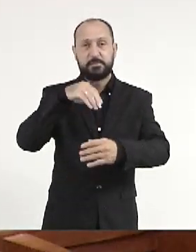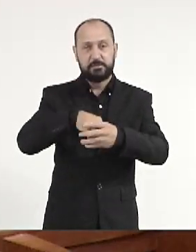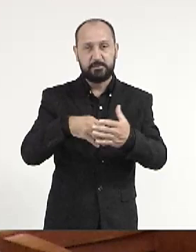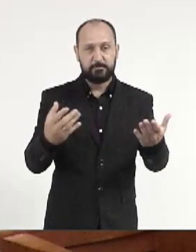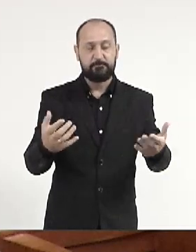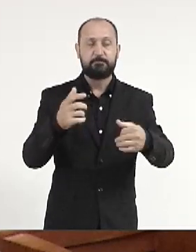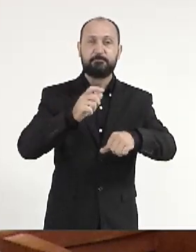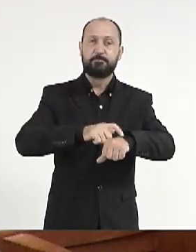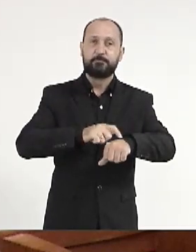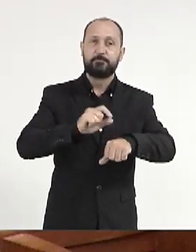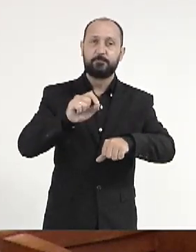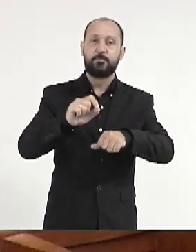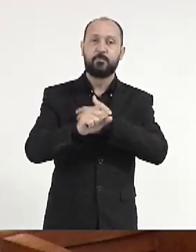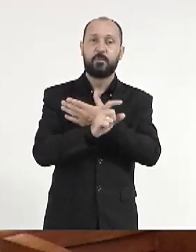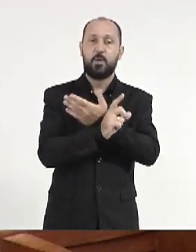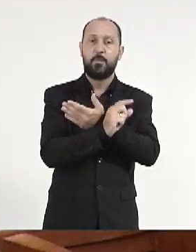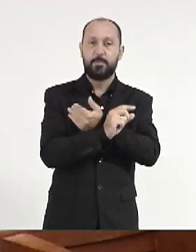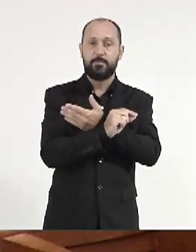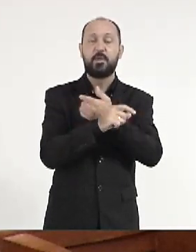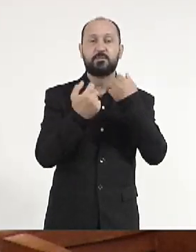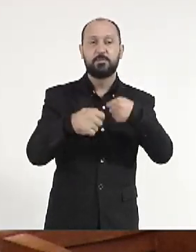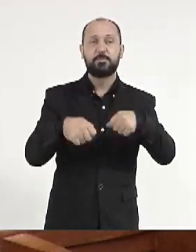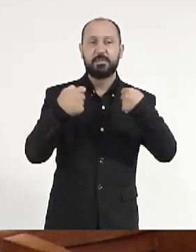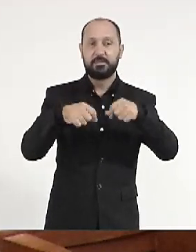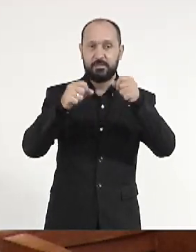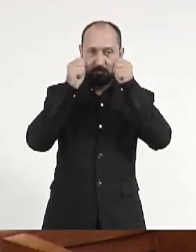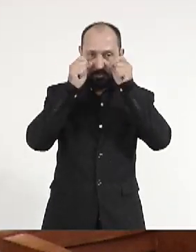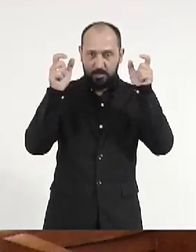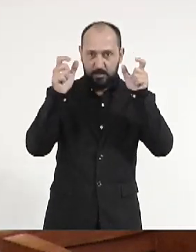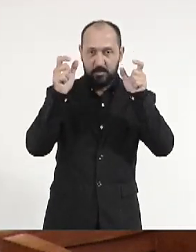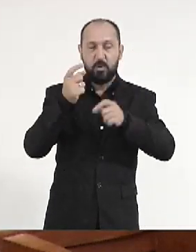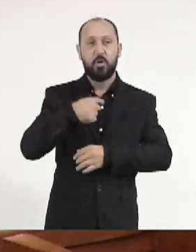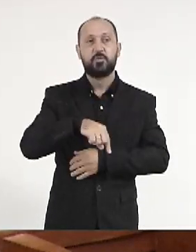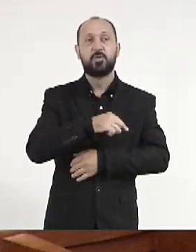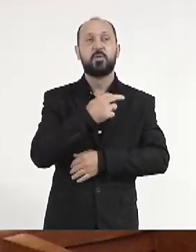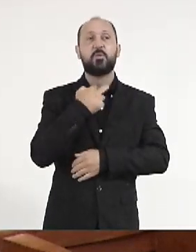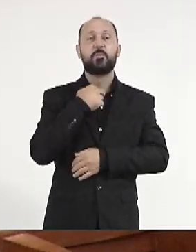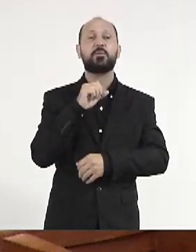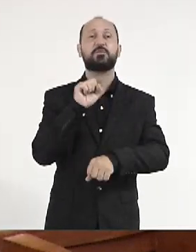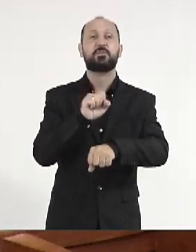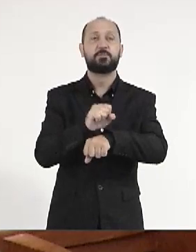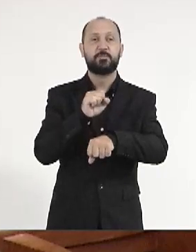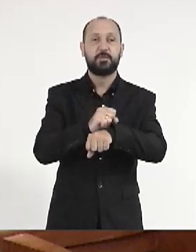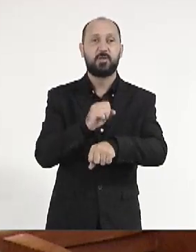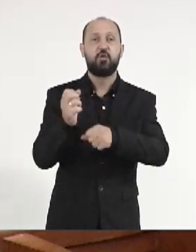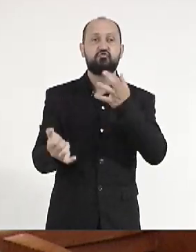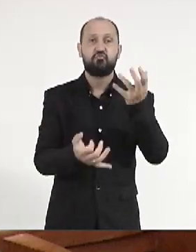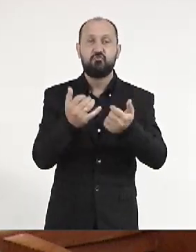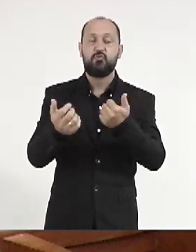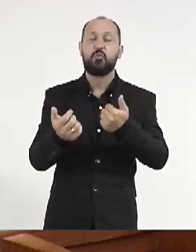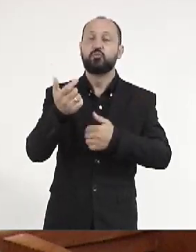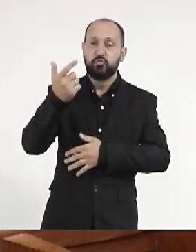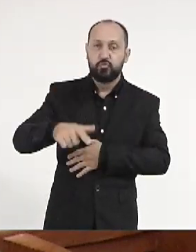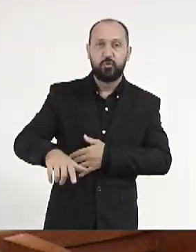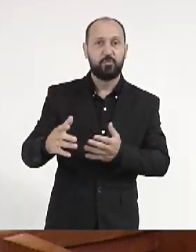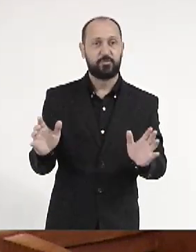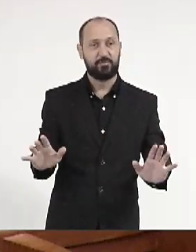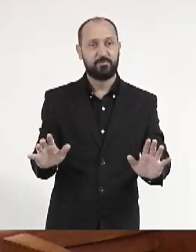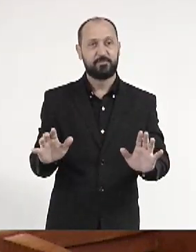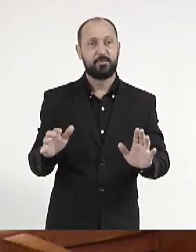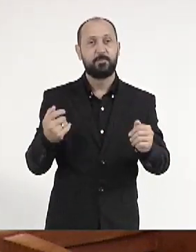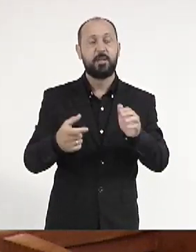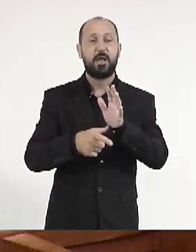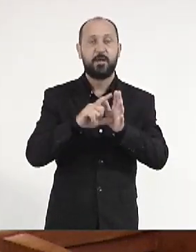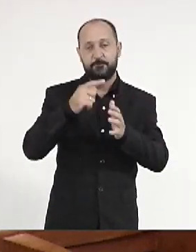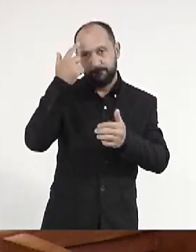a situação no Pantanal merece uma atenção, mas nós não podemos esperar que o fogo chegue novamente. É preciso que a gente